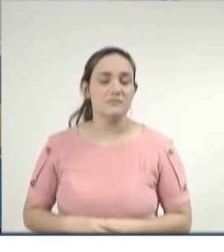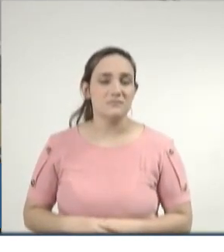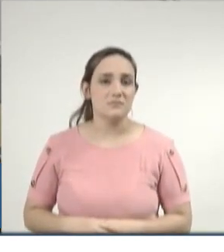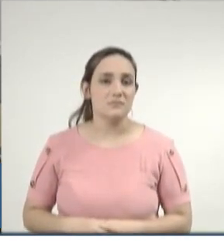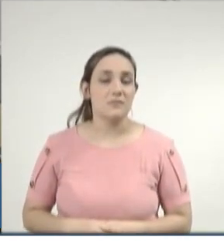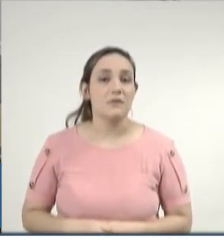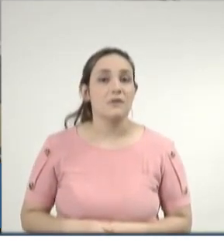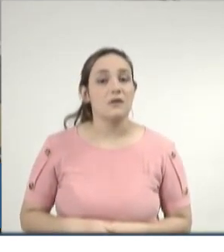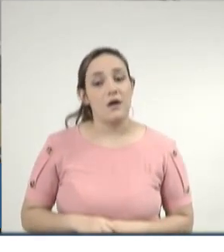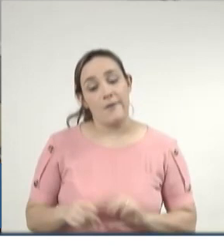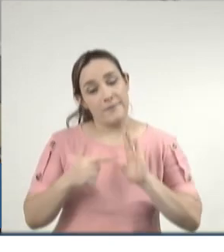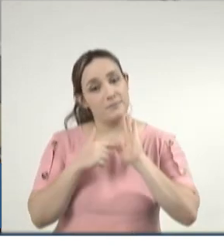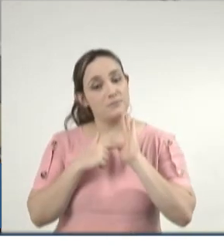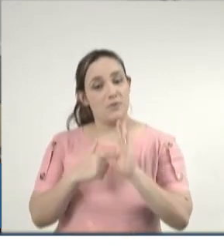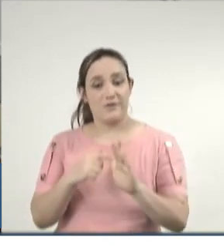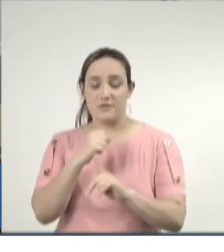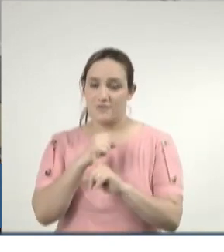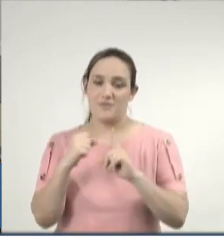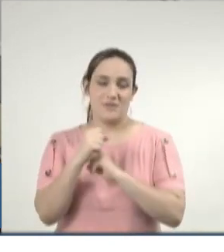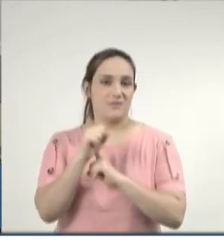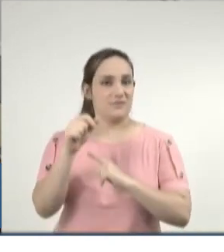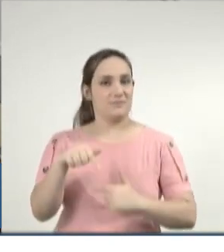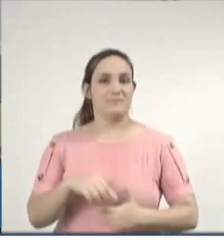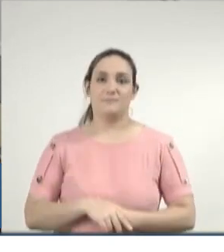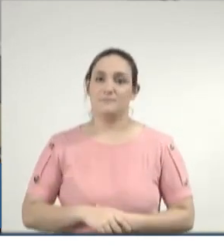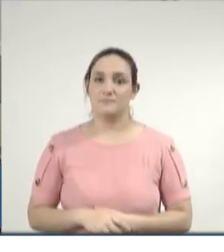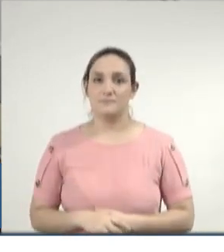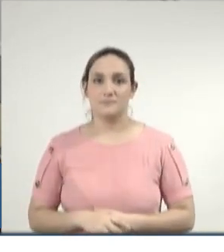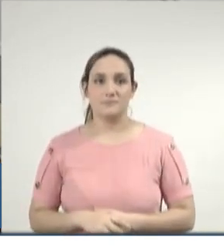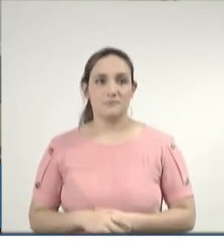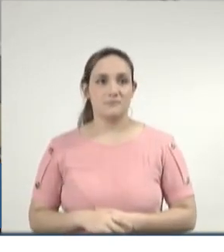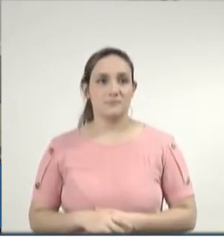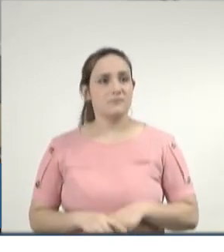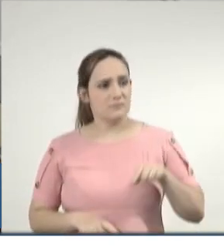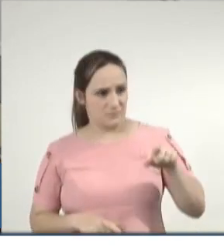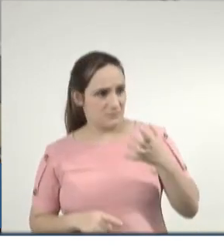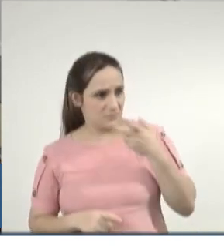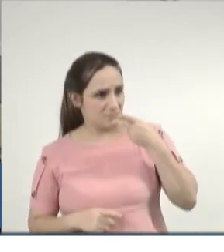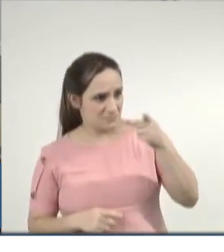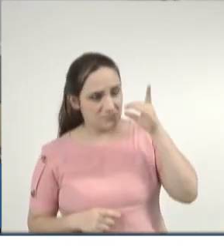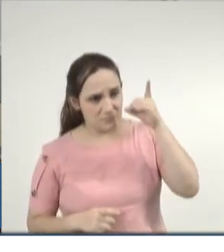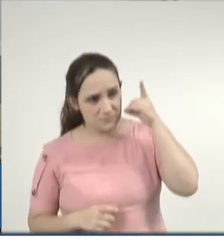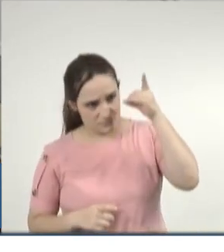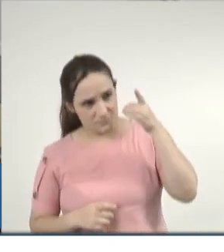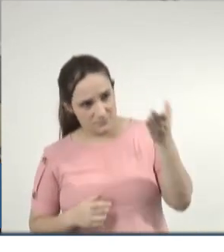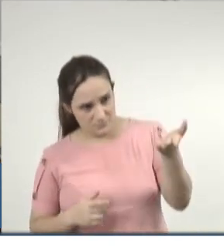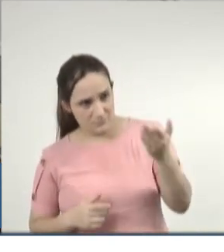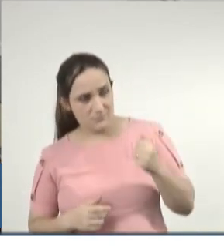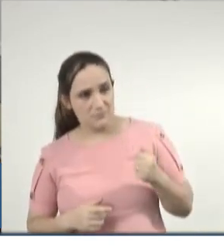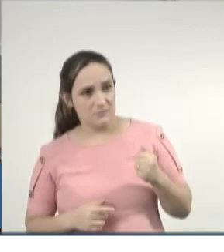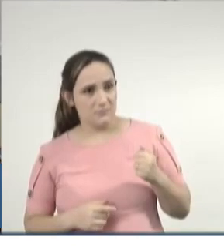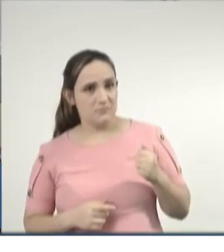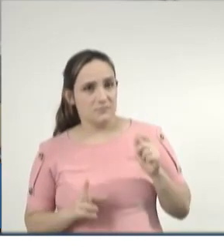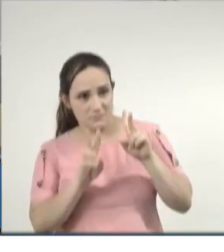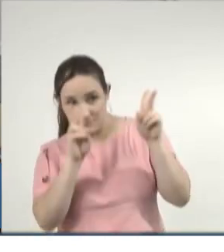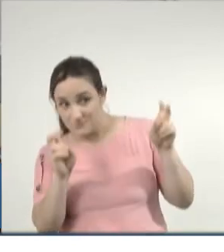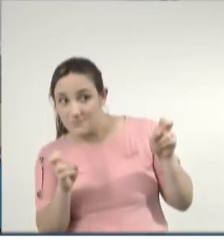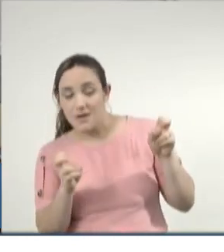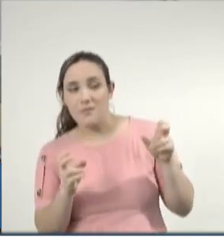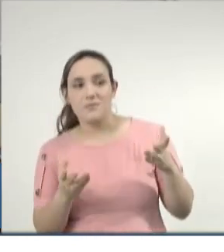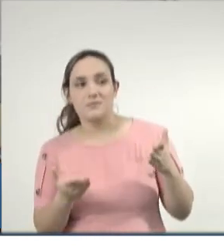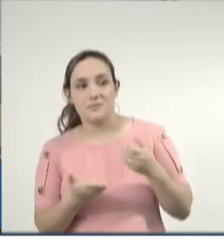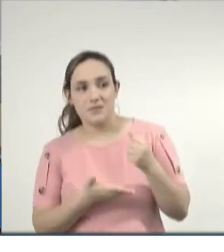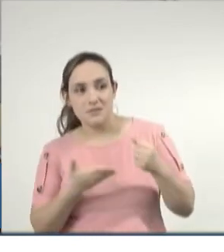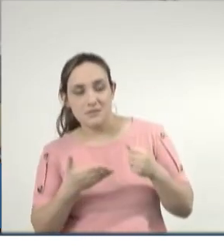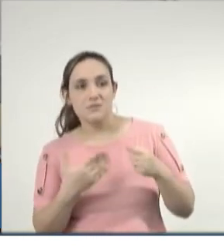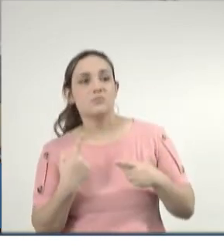Isso tudo é um retrato do quê? Da nossa própria sociedade. A senhora quer comentar alguma coisa, deputada, sobre isso? Essa questãozinha básica?